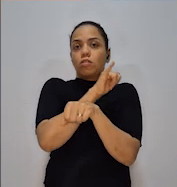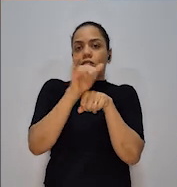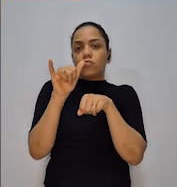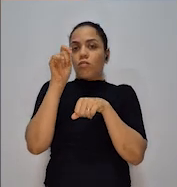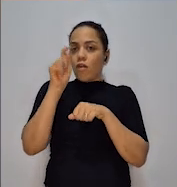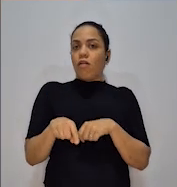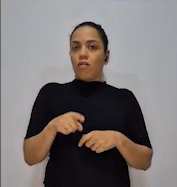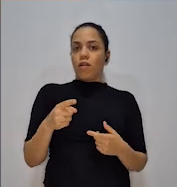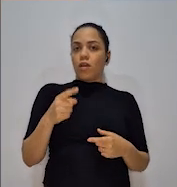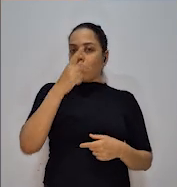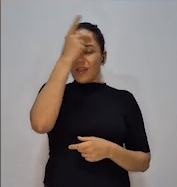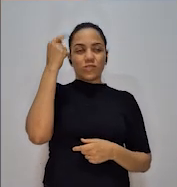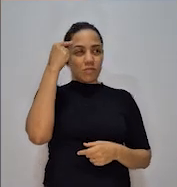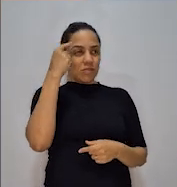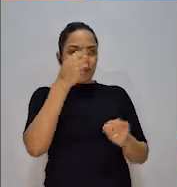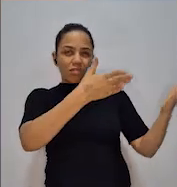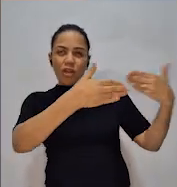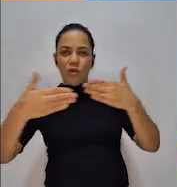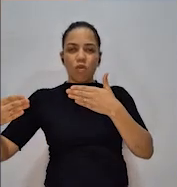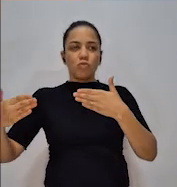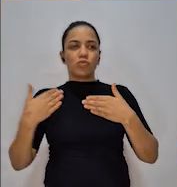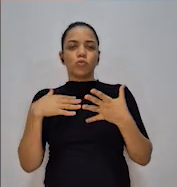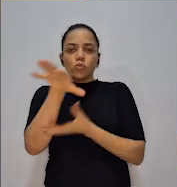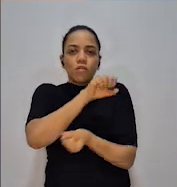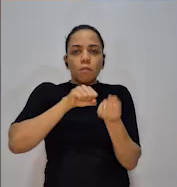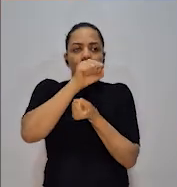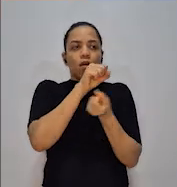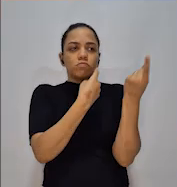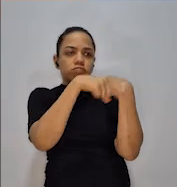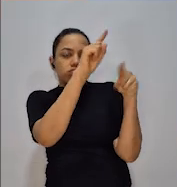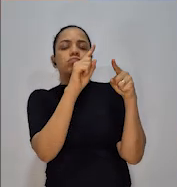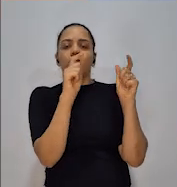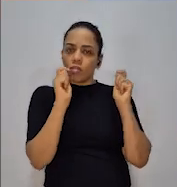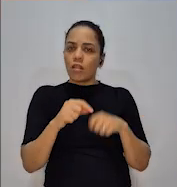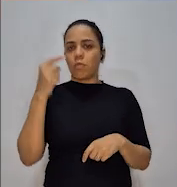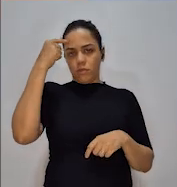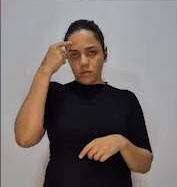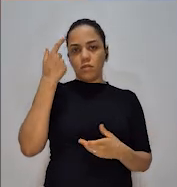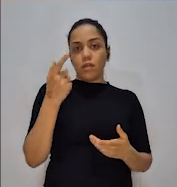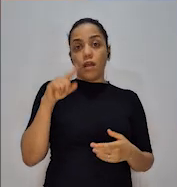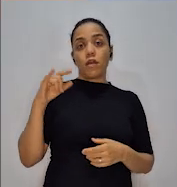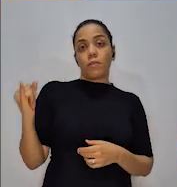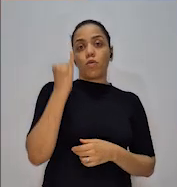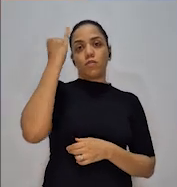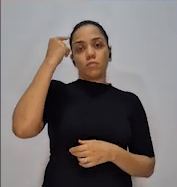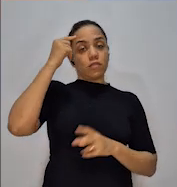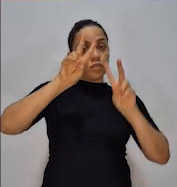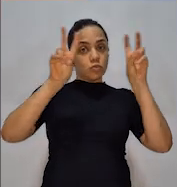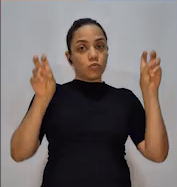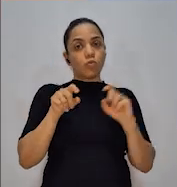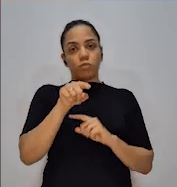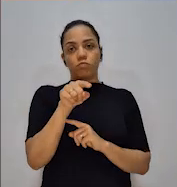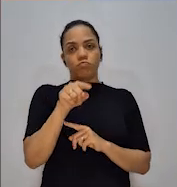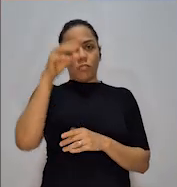mexe no ponteiro de negócios, que fala sobre sustentabilidade, crescimento, inovação. Por isso é tão importante falar desse assunto nas